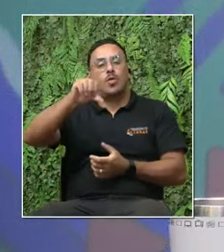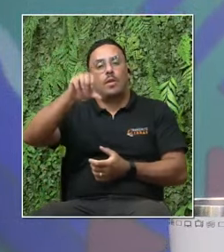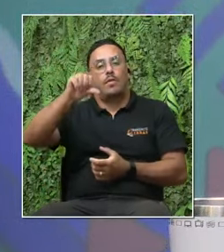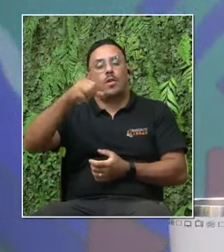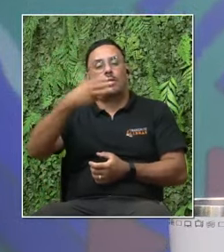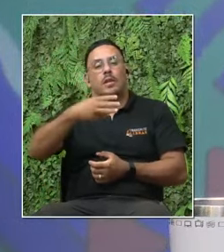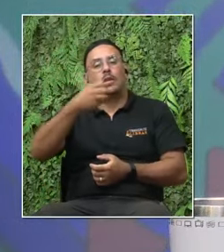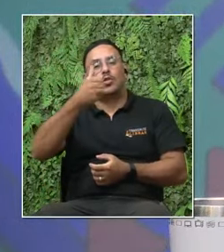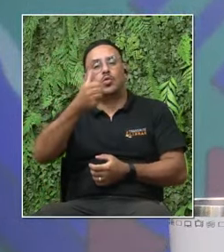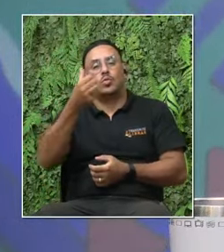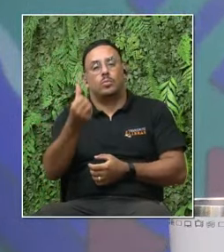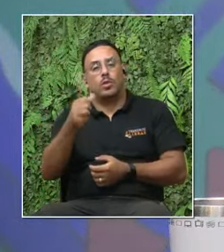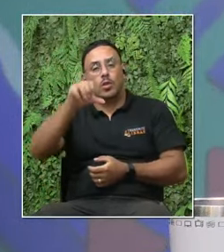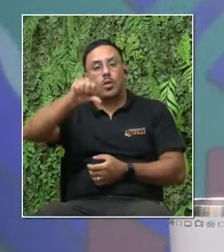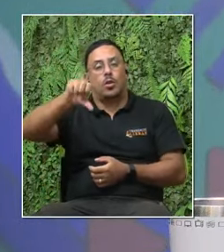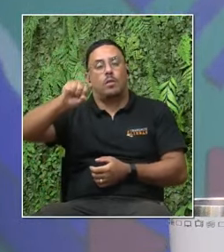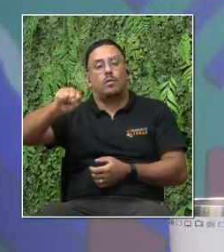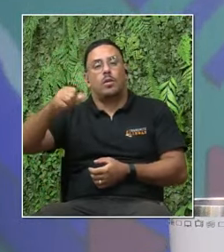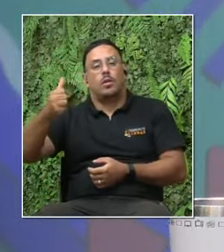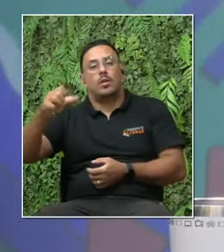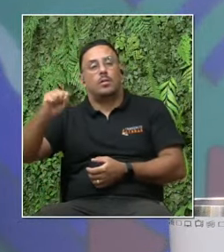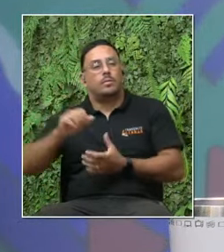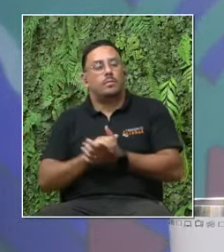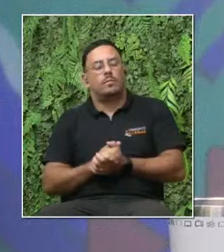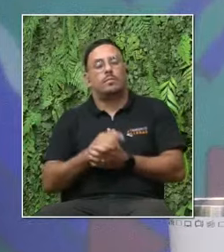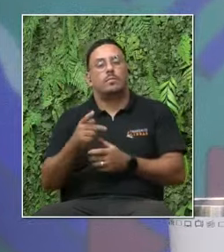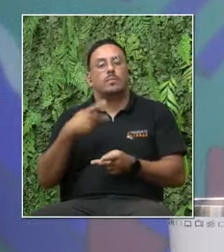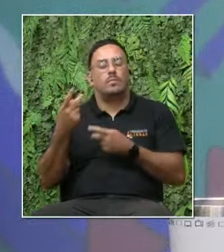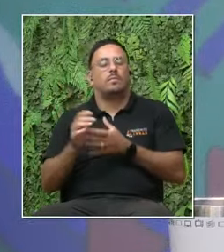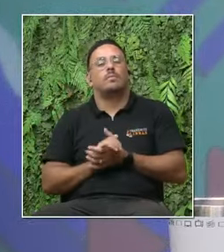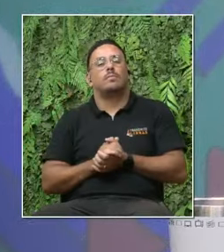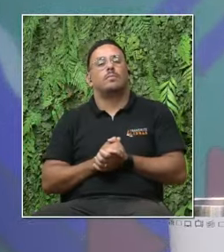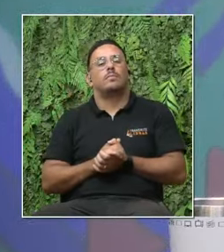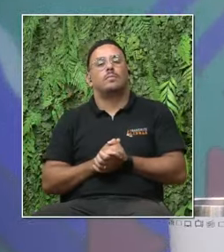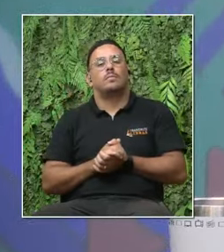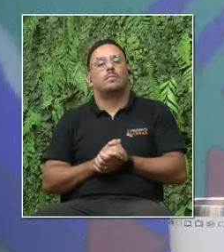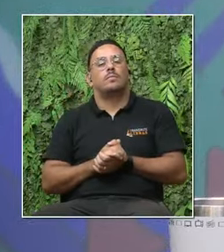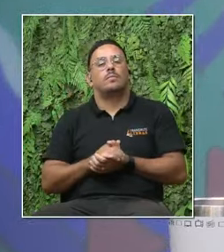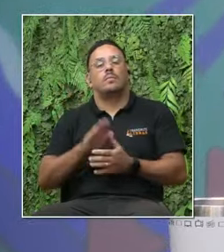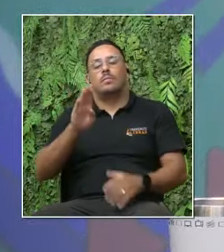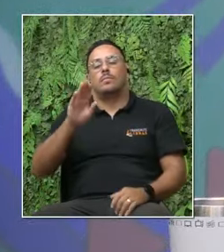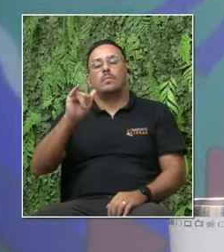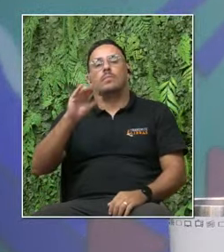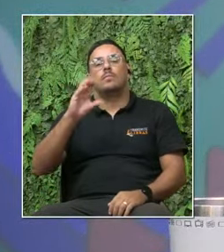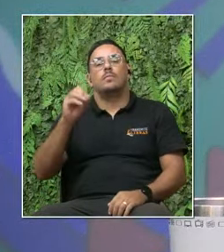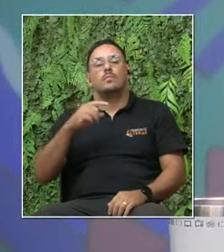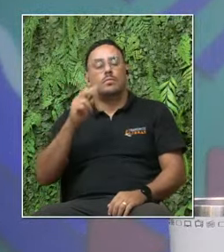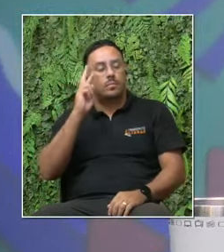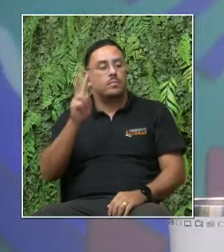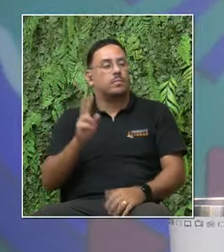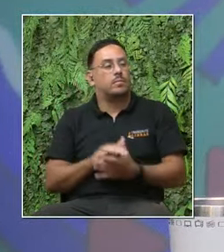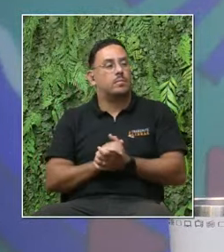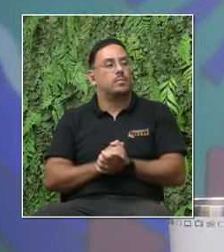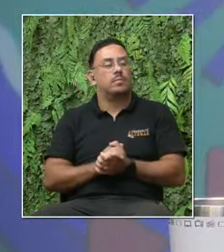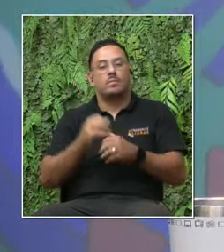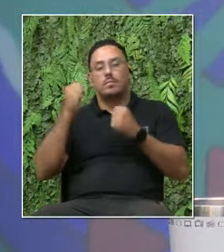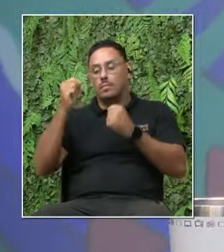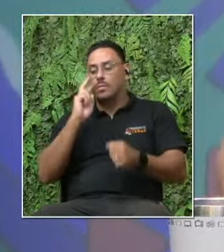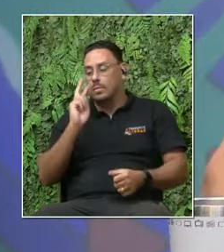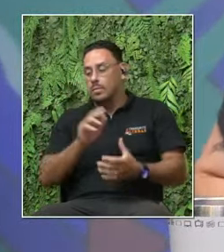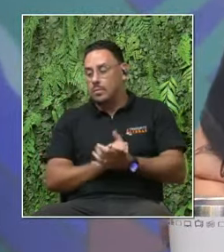36 9898 mas antes disso vamos com o Bibico da Galera quero ouvir a torcida fala